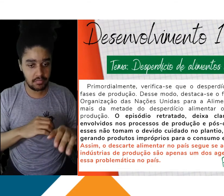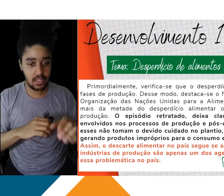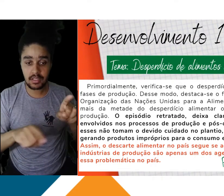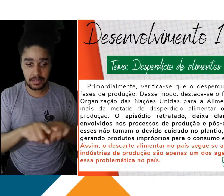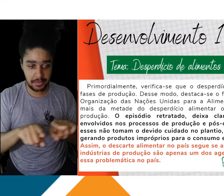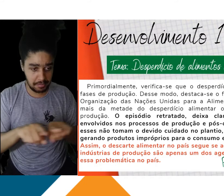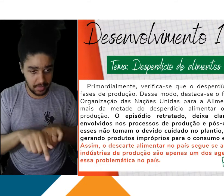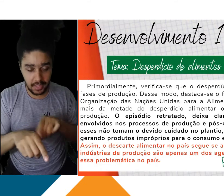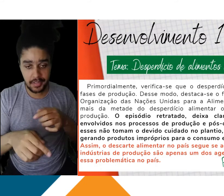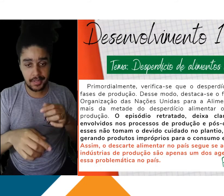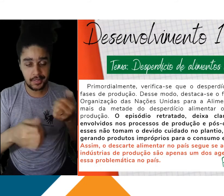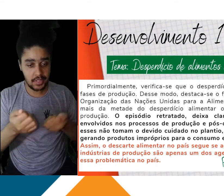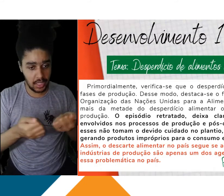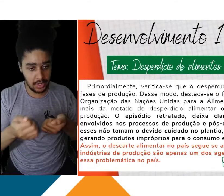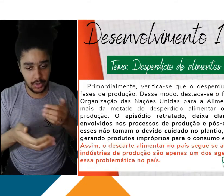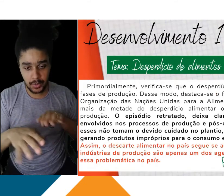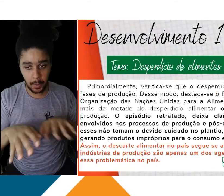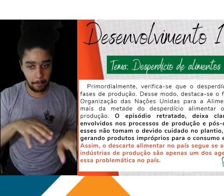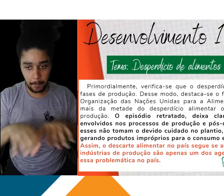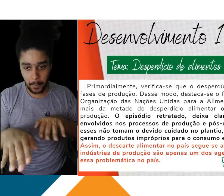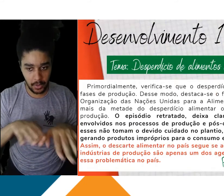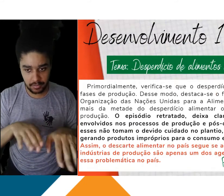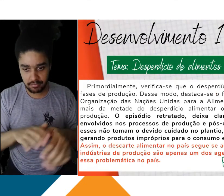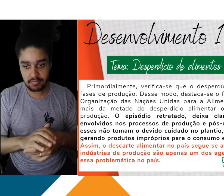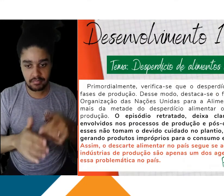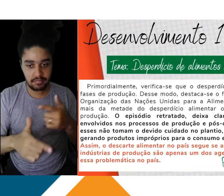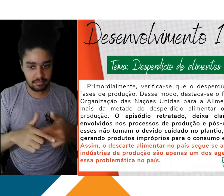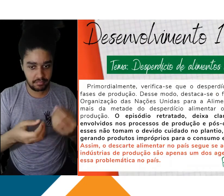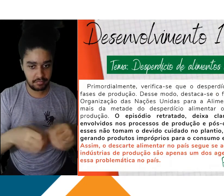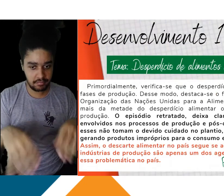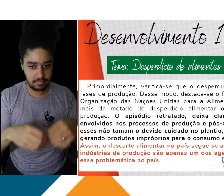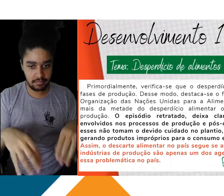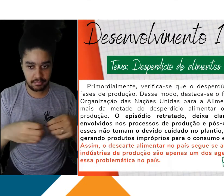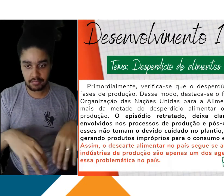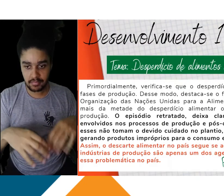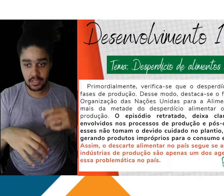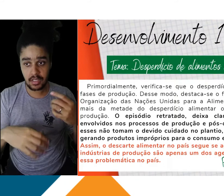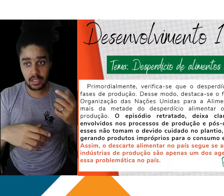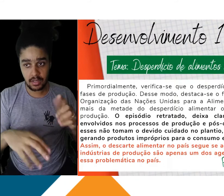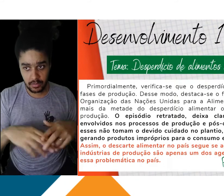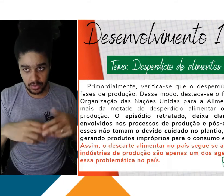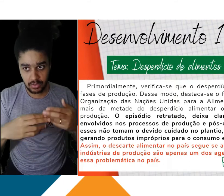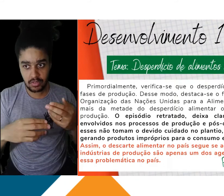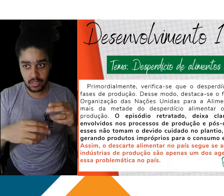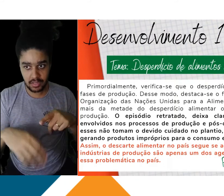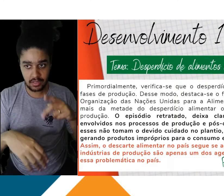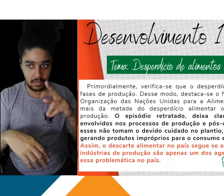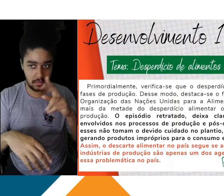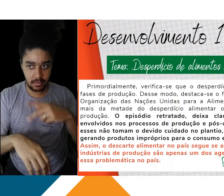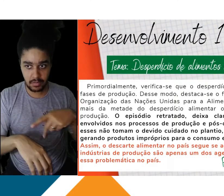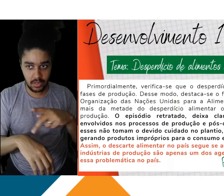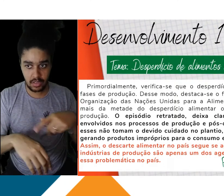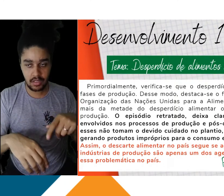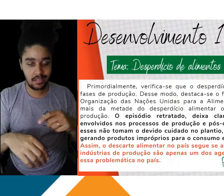produtos impróprios para o consumo e que, por fim, irão para o lixo. Perceberam? Assim, o descarte